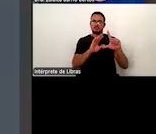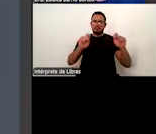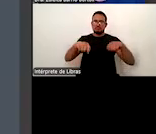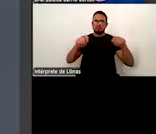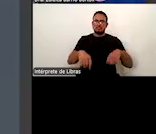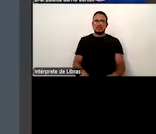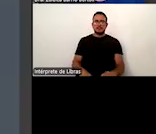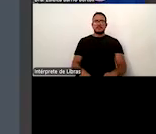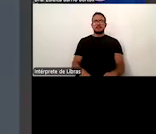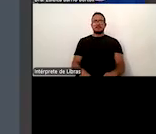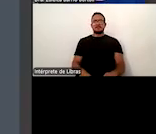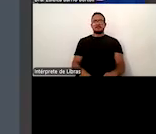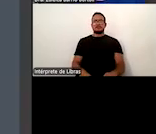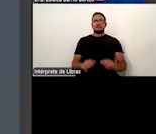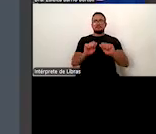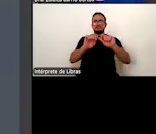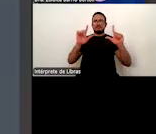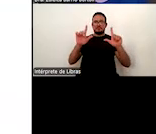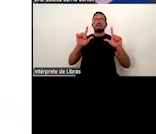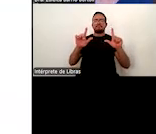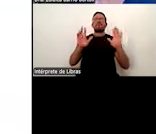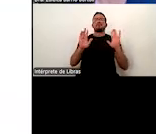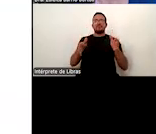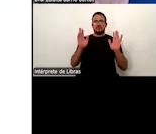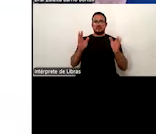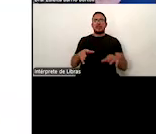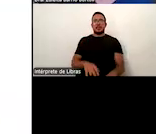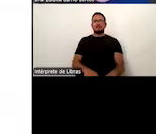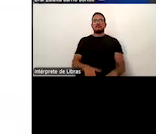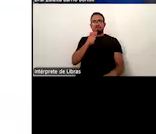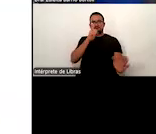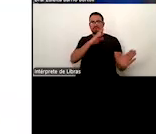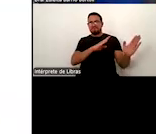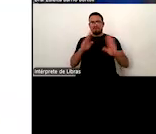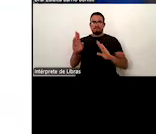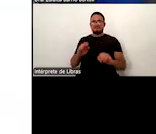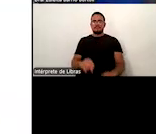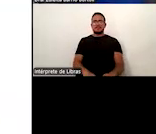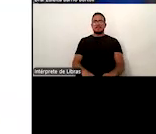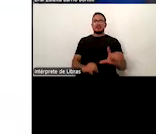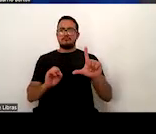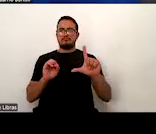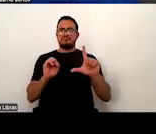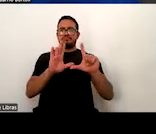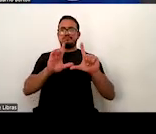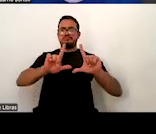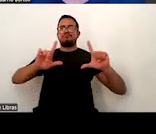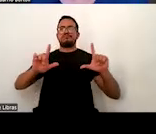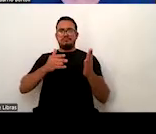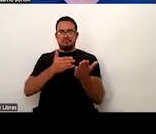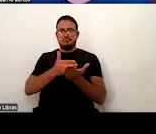Para mim já apareceu, doutora. Já está assim no modo de apresentação? Está sim.